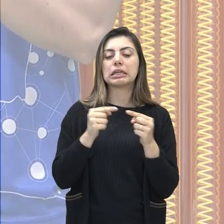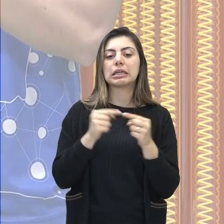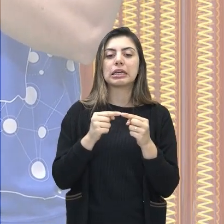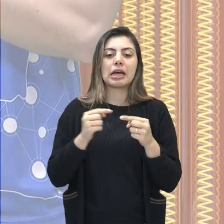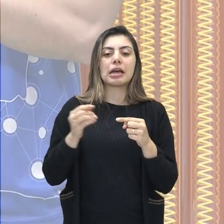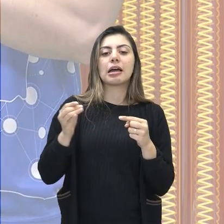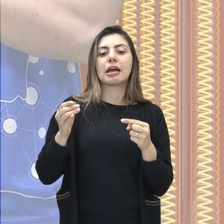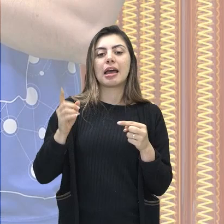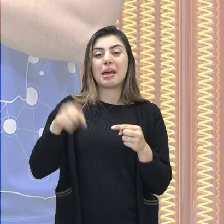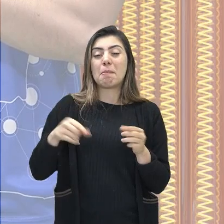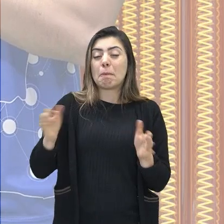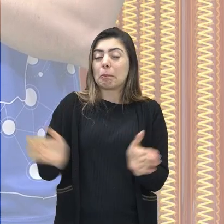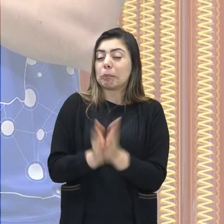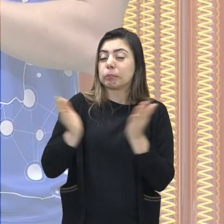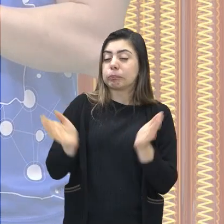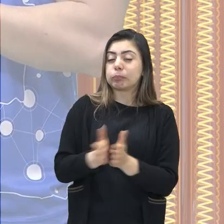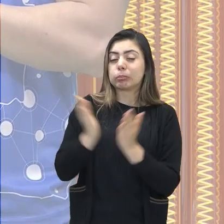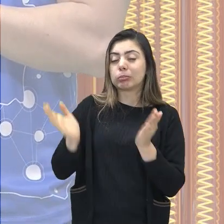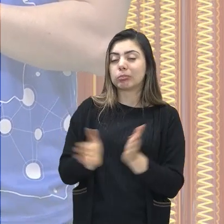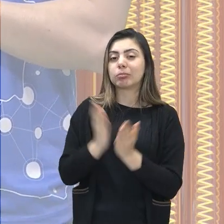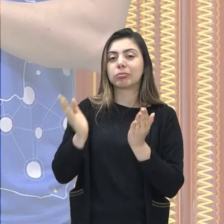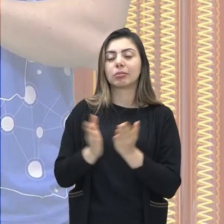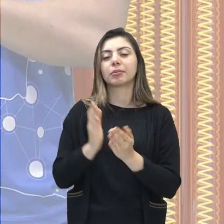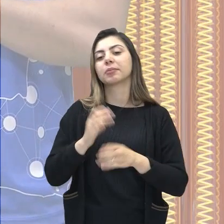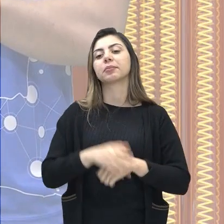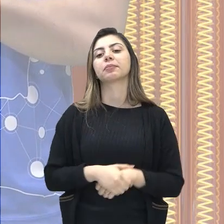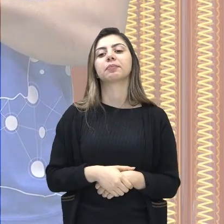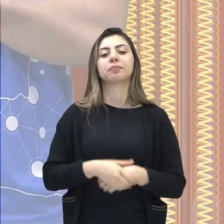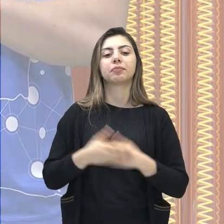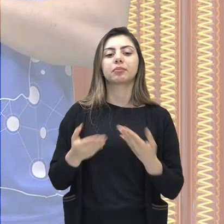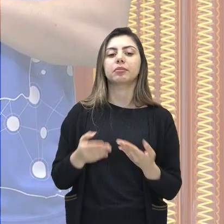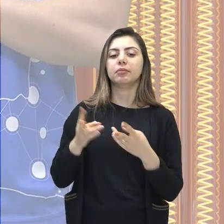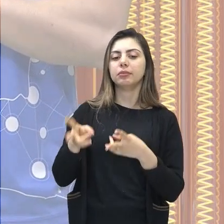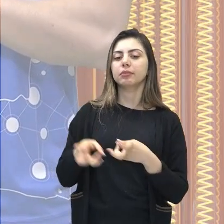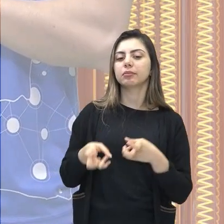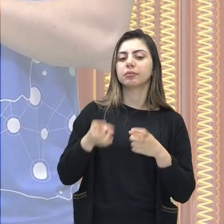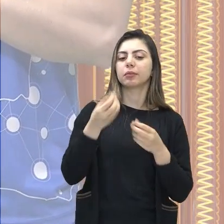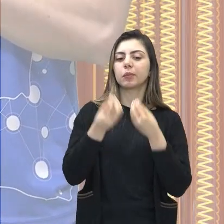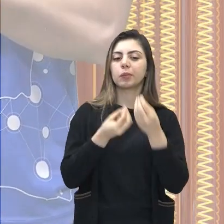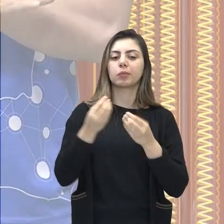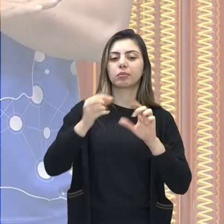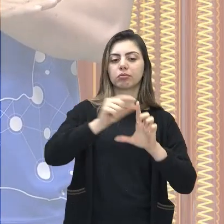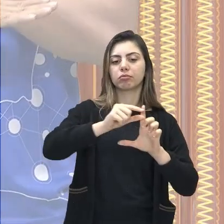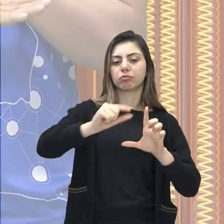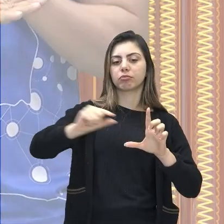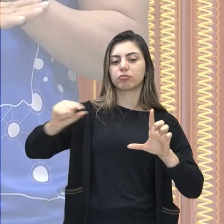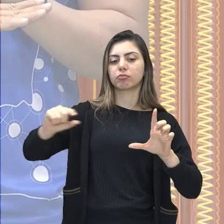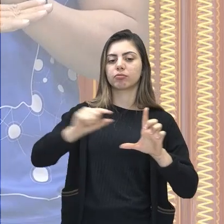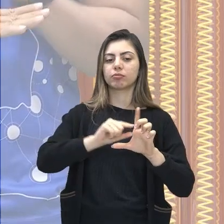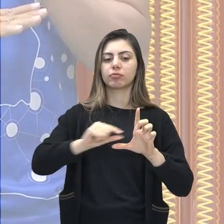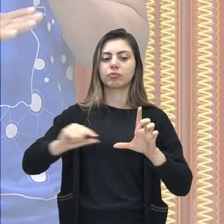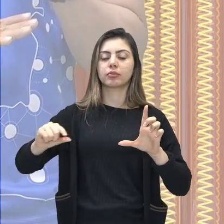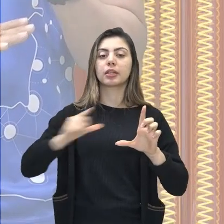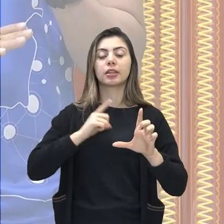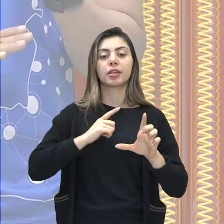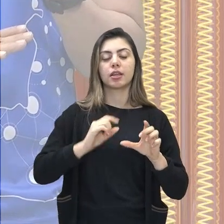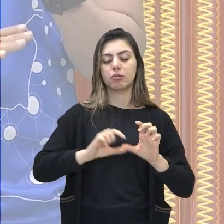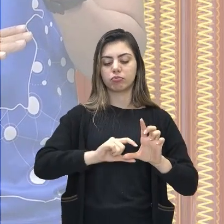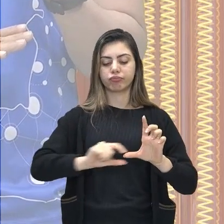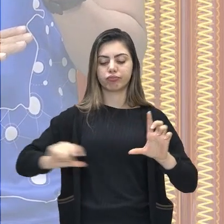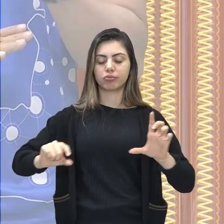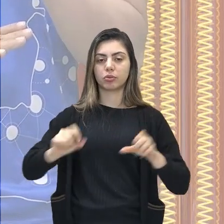tá? Ou na linha, ou na pobreza extrema. E na vertical, tá? E na horizontal a gente tem os anos, que vai